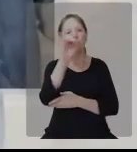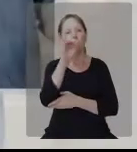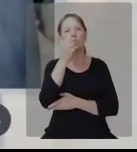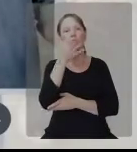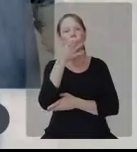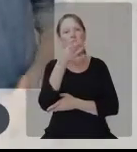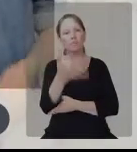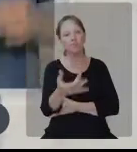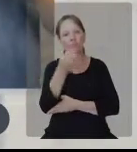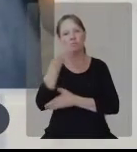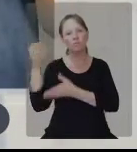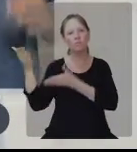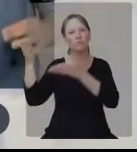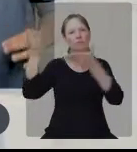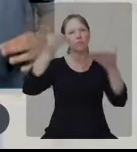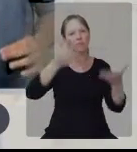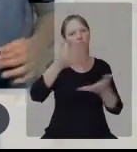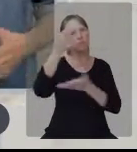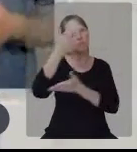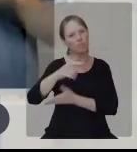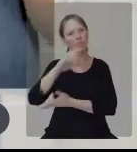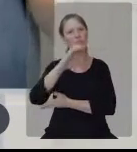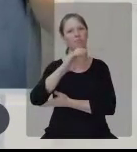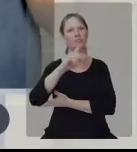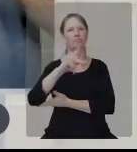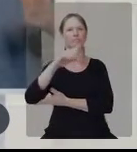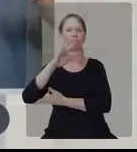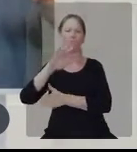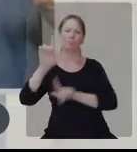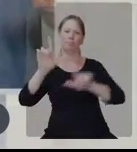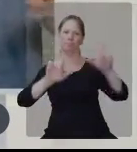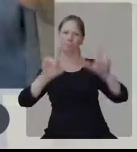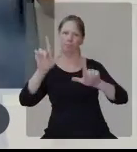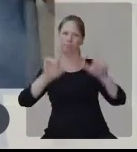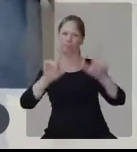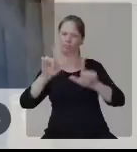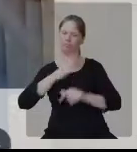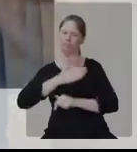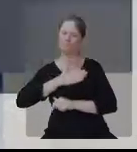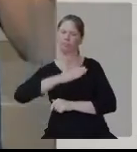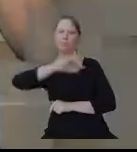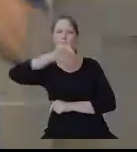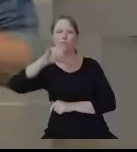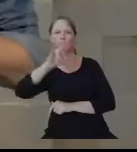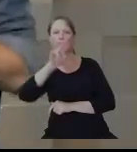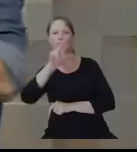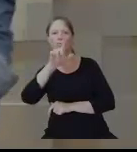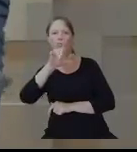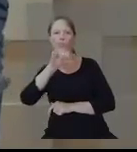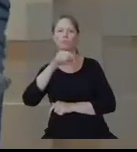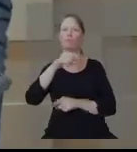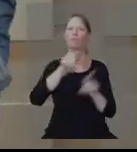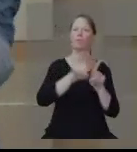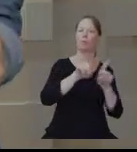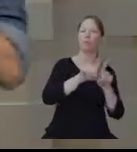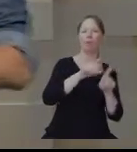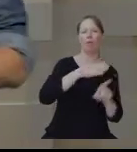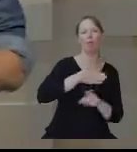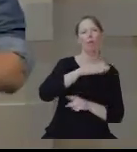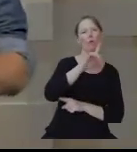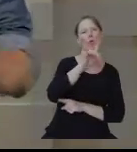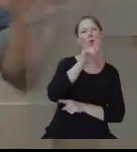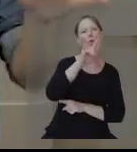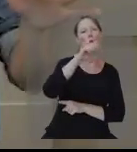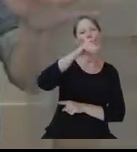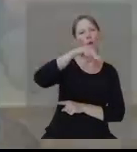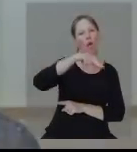Olá, muito boa tarde, seja bem-vindo a mais uma edição do nosso CPT na TV. Comigo, Júlio Lemos. E eu, Luana Lemos.